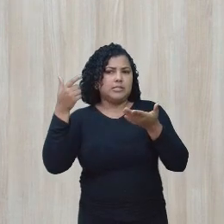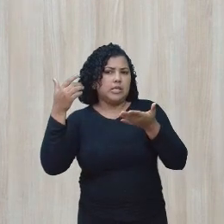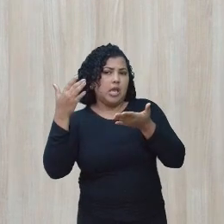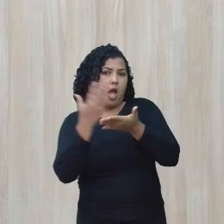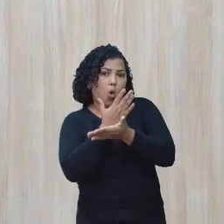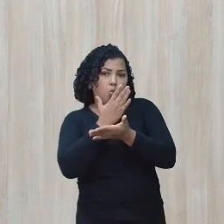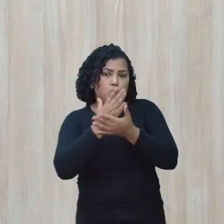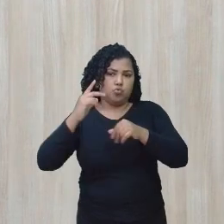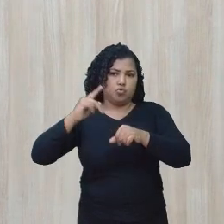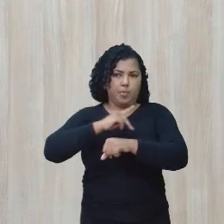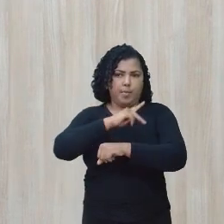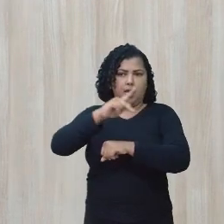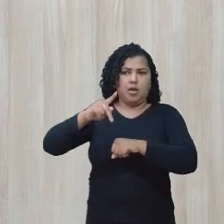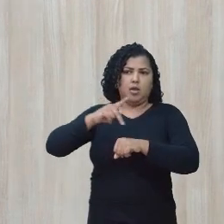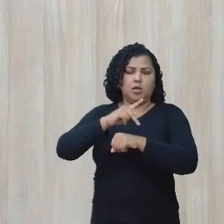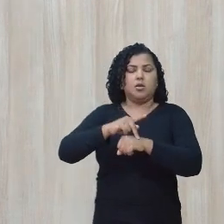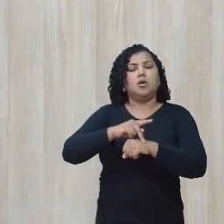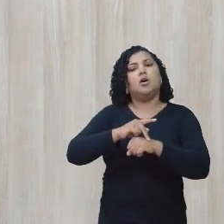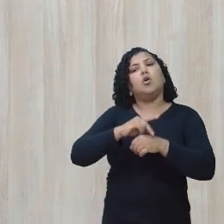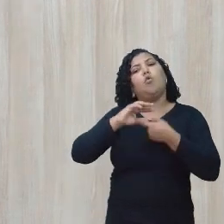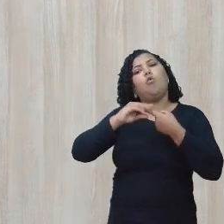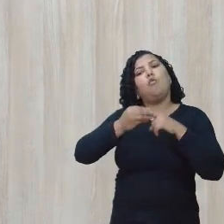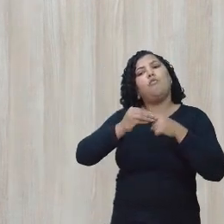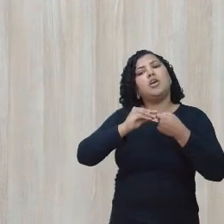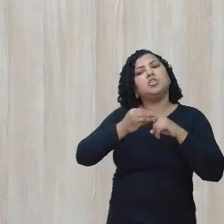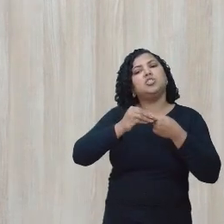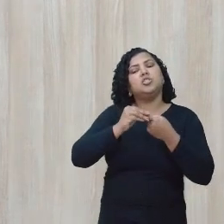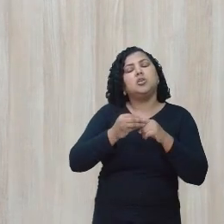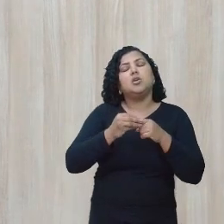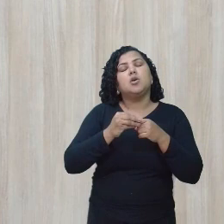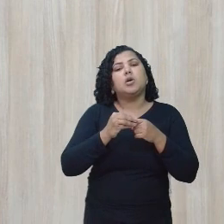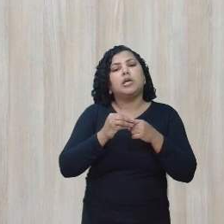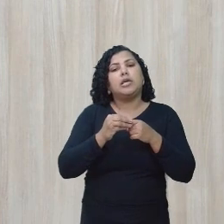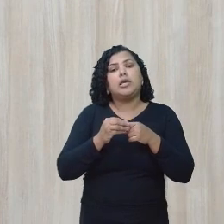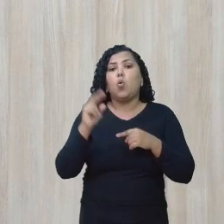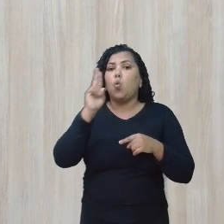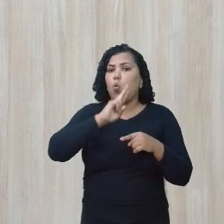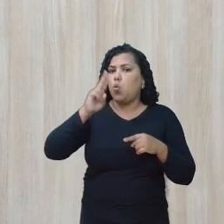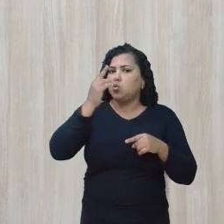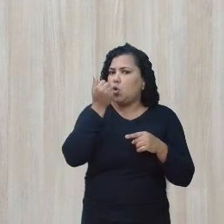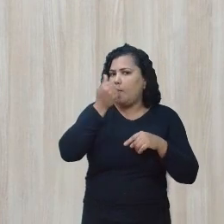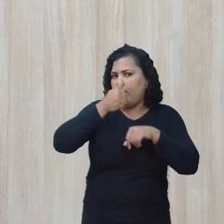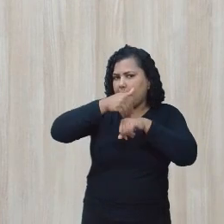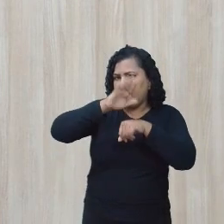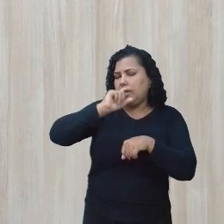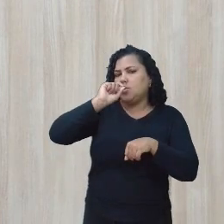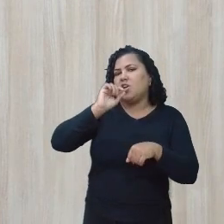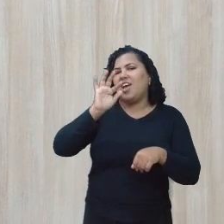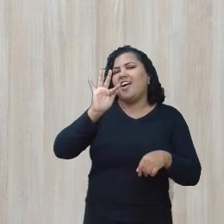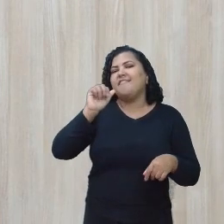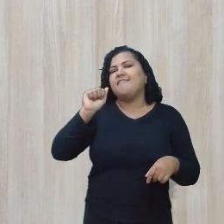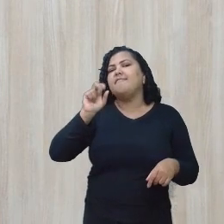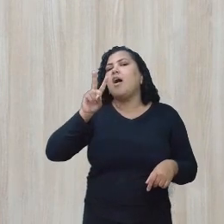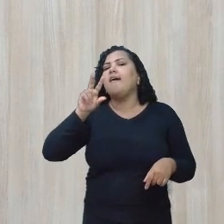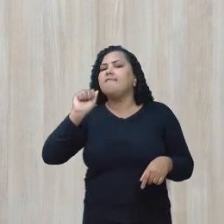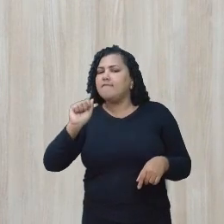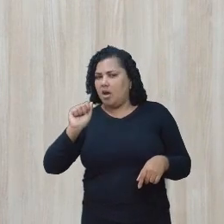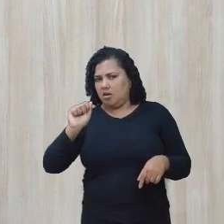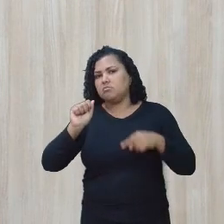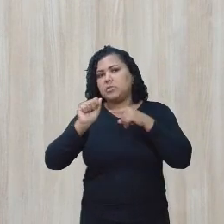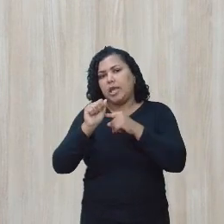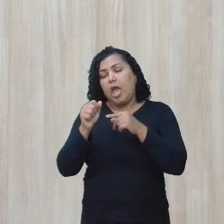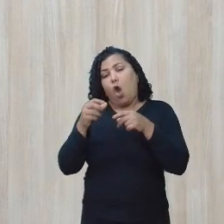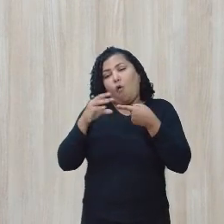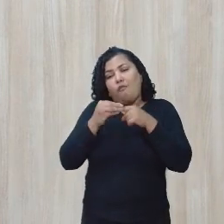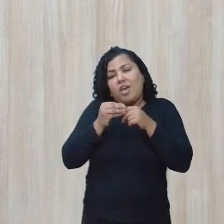muitos países, o feijão mais consumido é a nossa fava, né? Fava é os feijões mais consumidos em muitos países. E